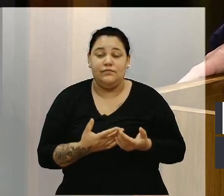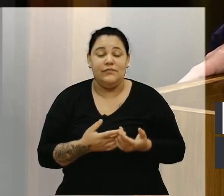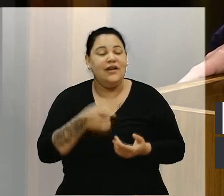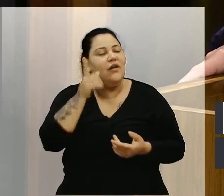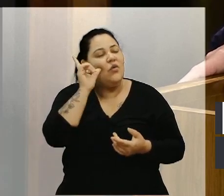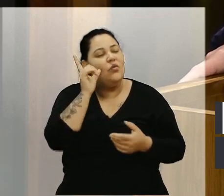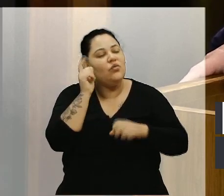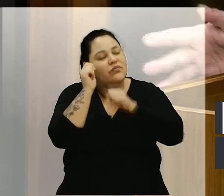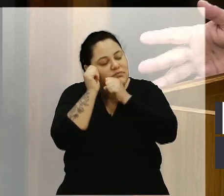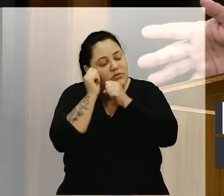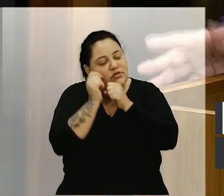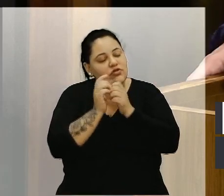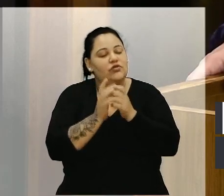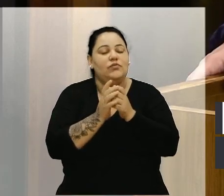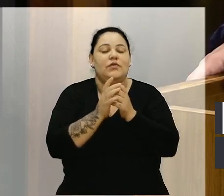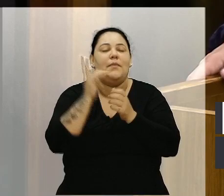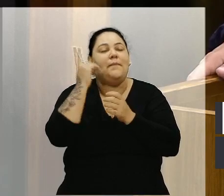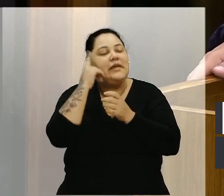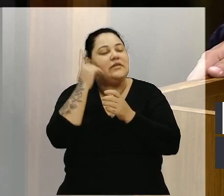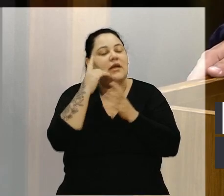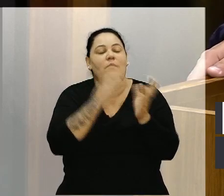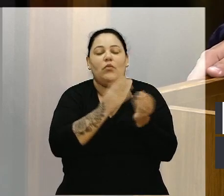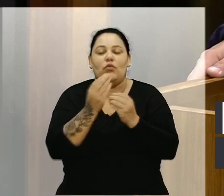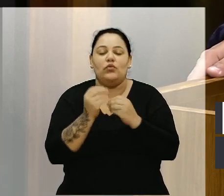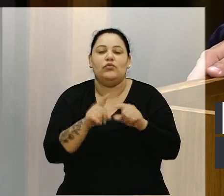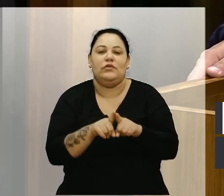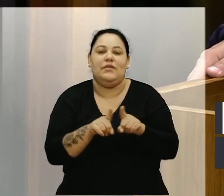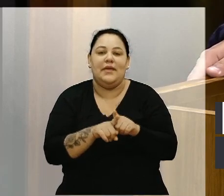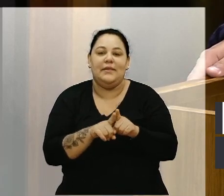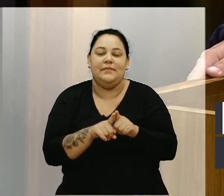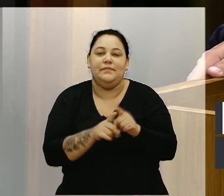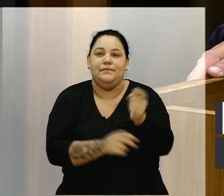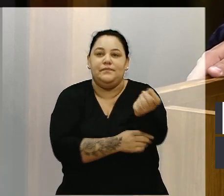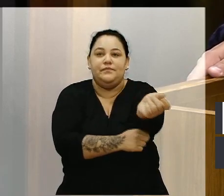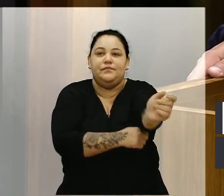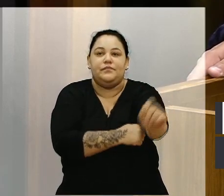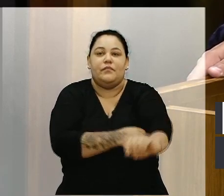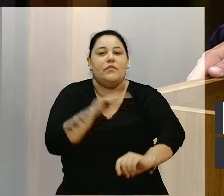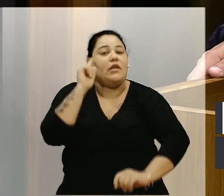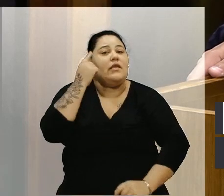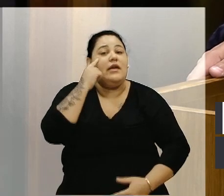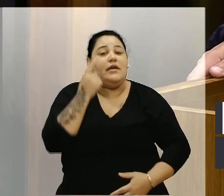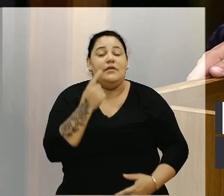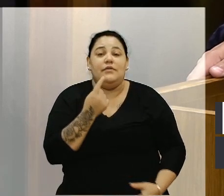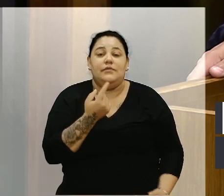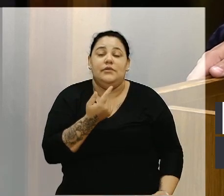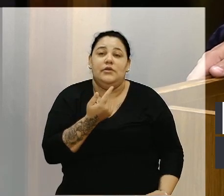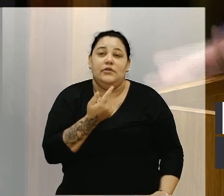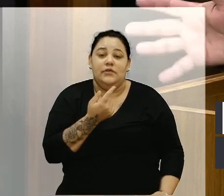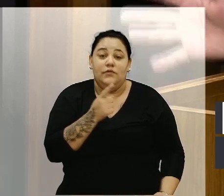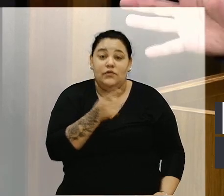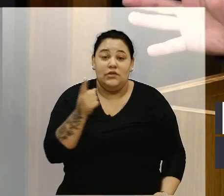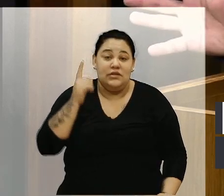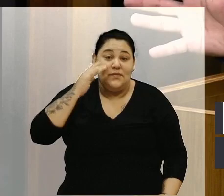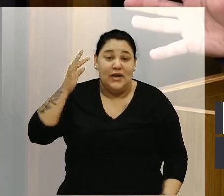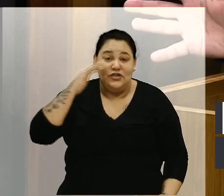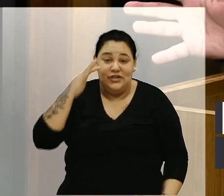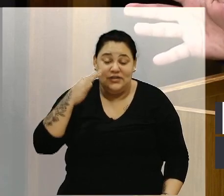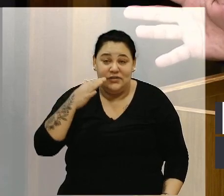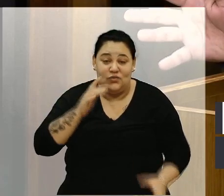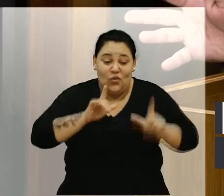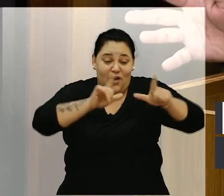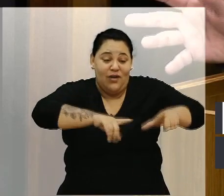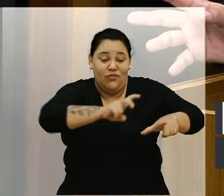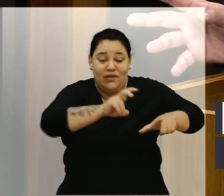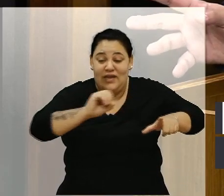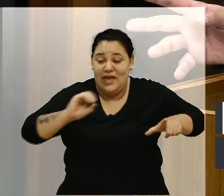dormir, pensando muito na situação e ficava com as minhas ideias pensando, né? Imaginem um alojamento com 500, 600